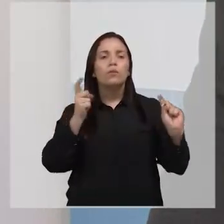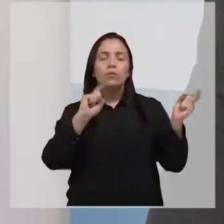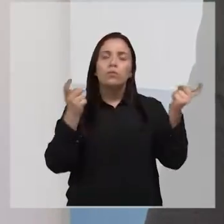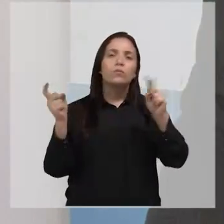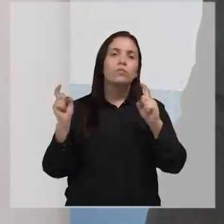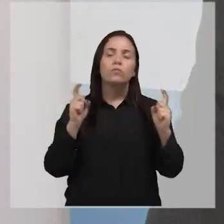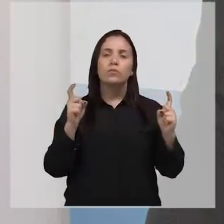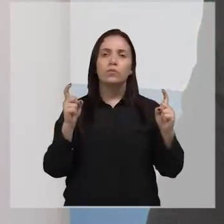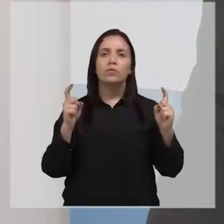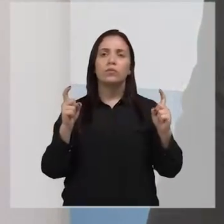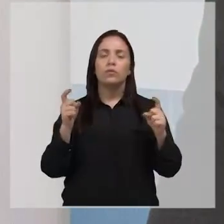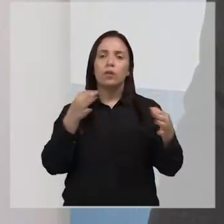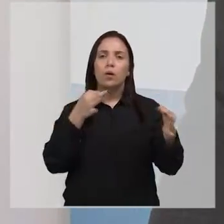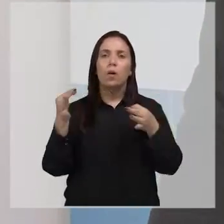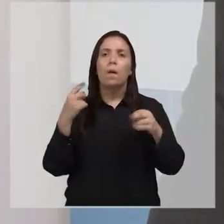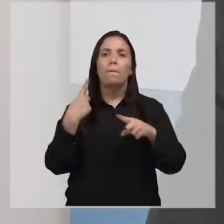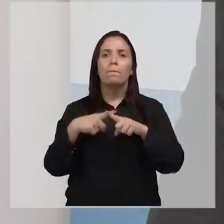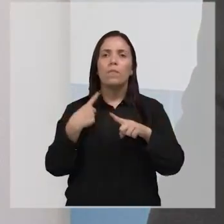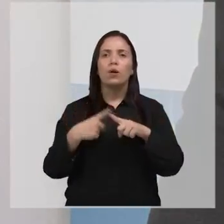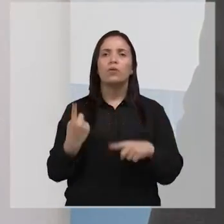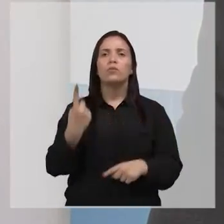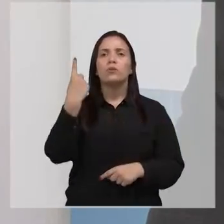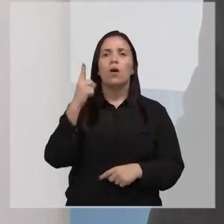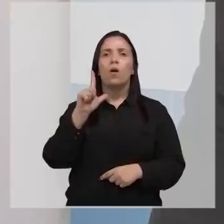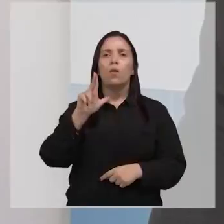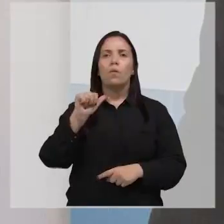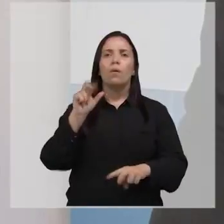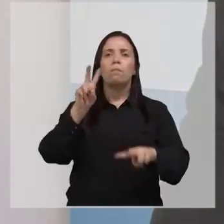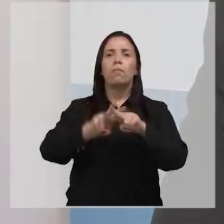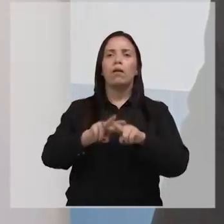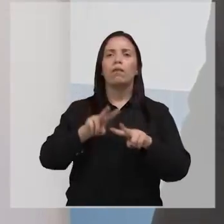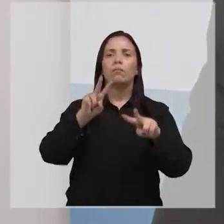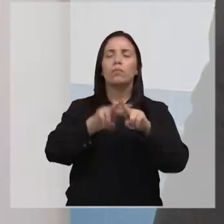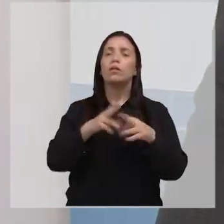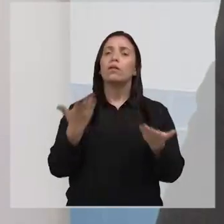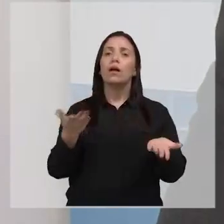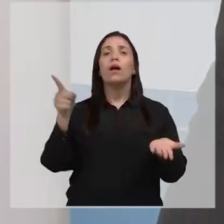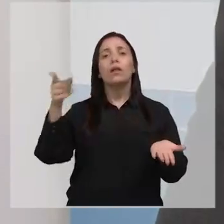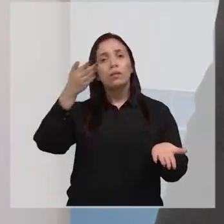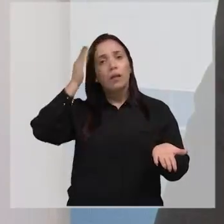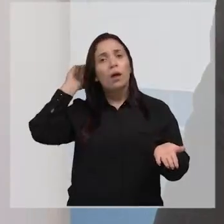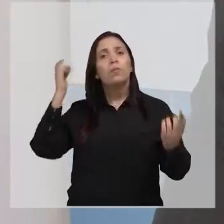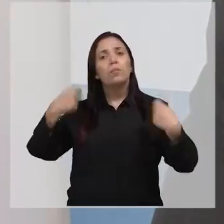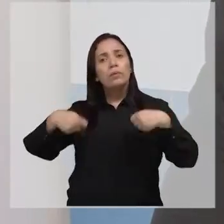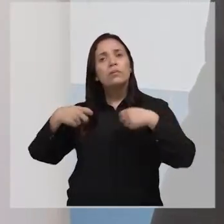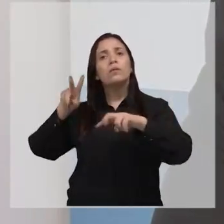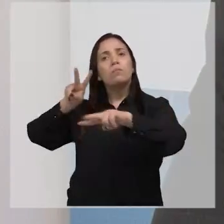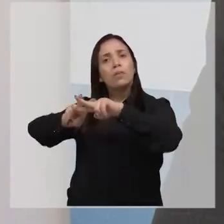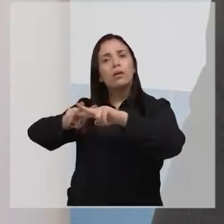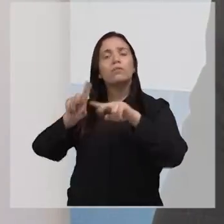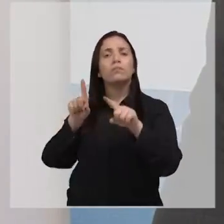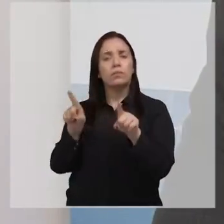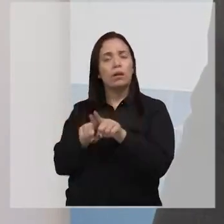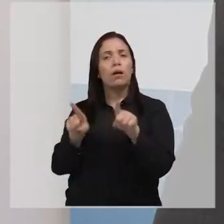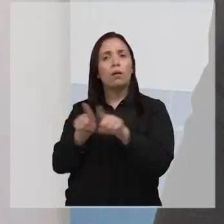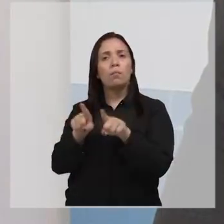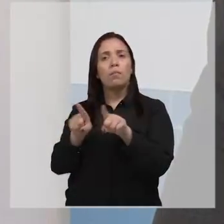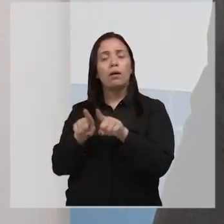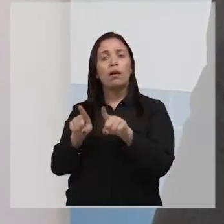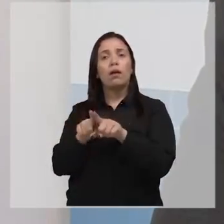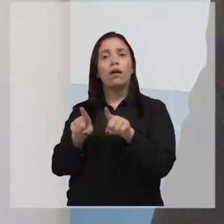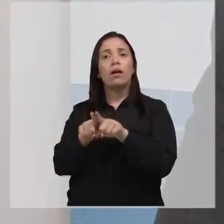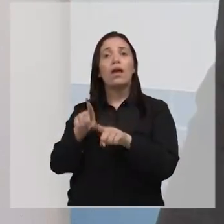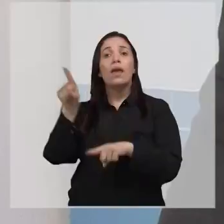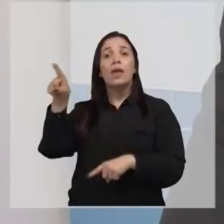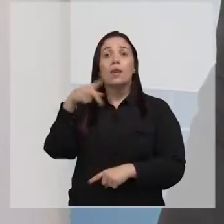aí, por que é que só o Lula está preso e os outros não estão? Estou lhe explicando isso. Por que é que o Michel Temer não está preso ainda? O Michel Temer não está preso ainda porque